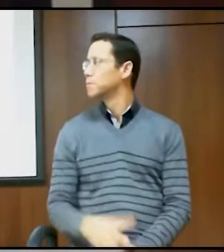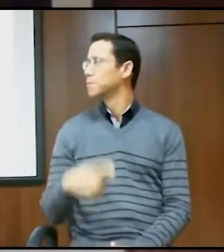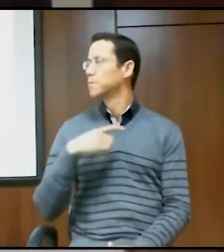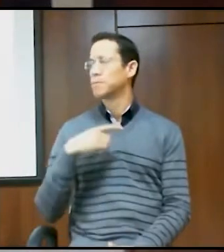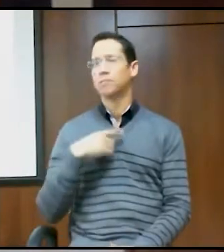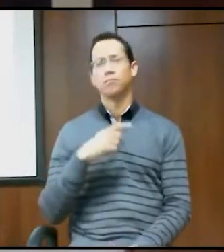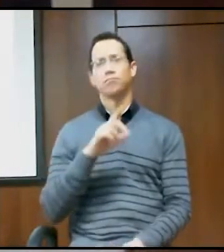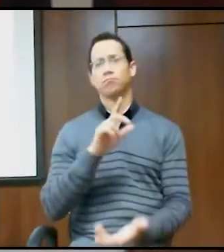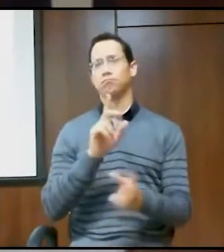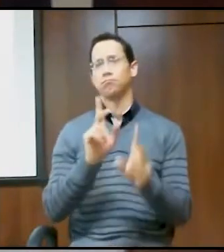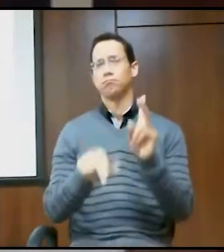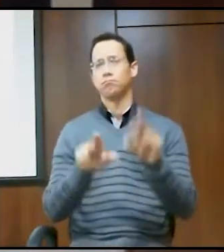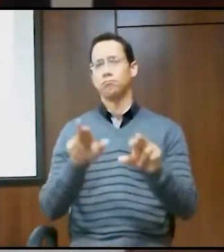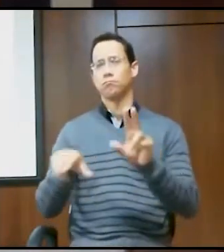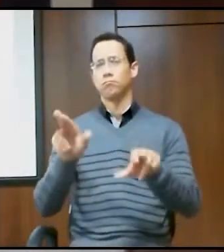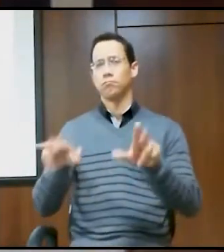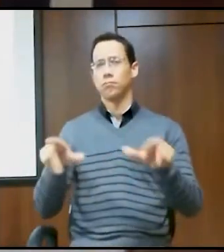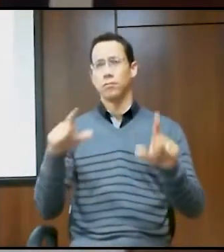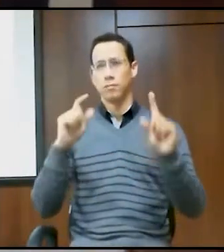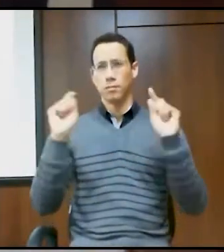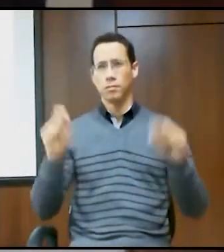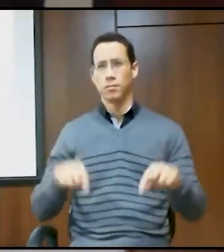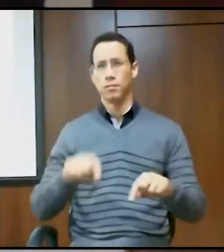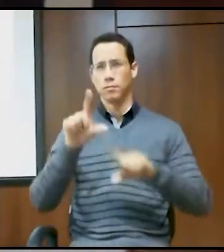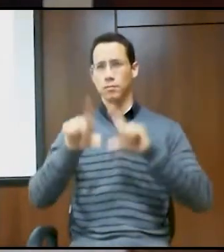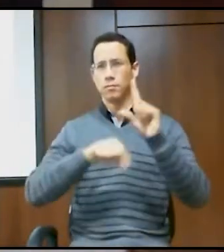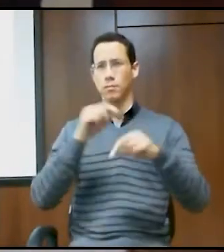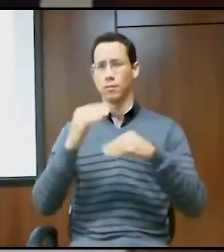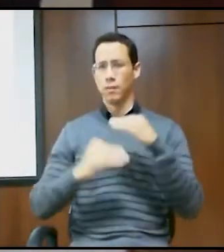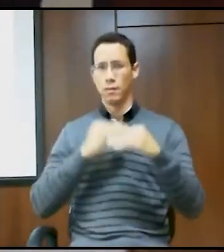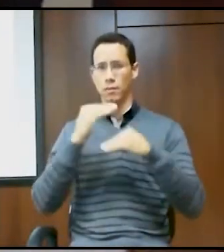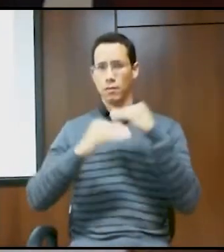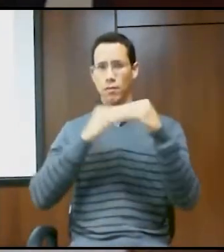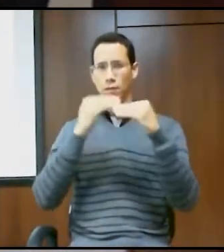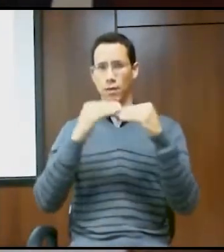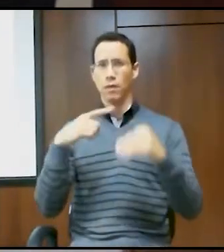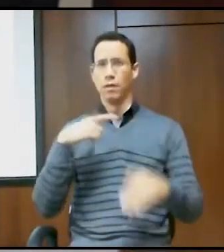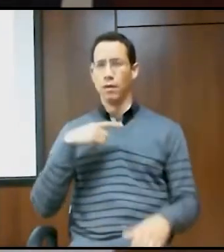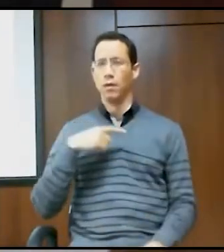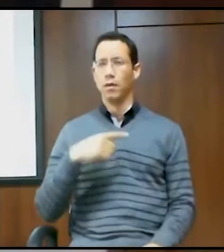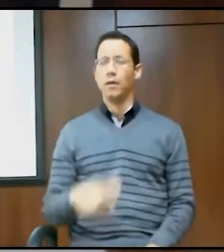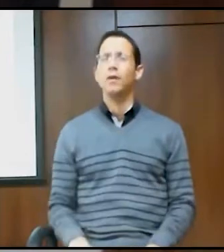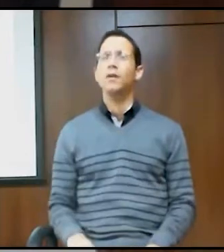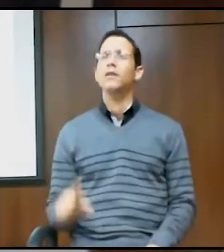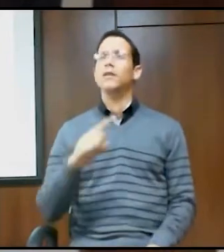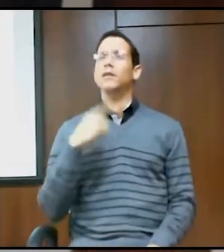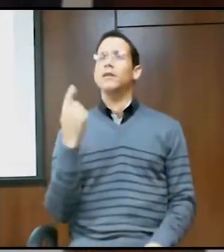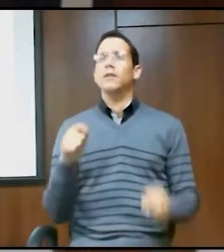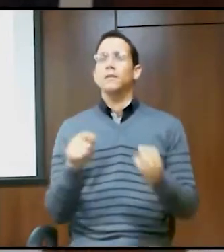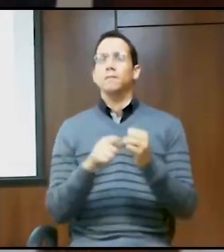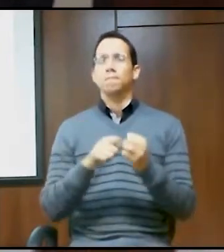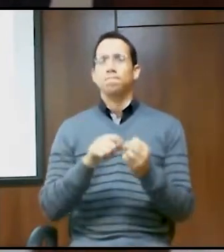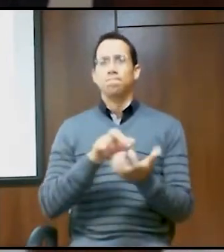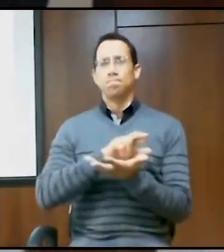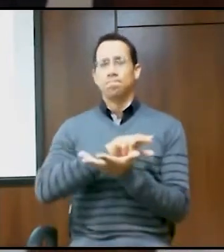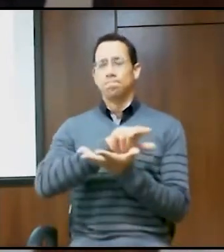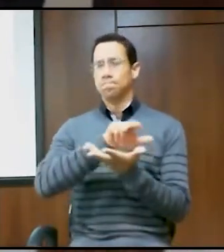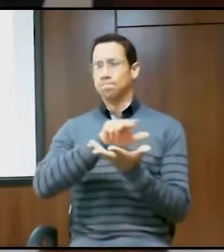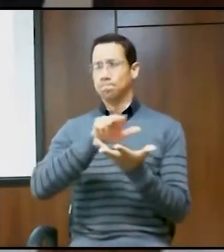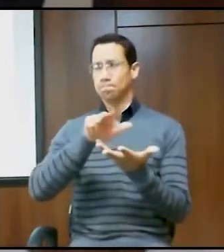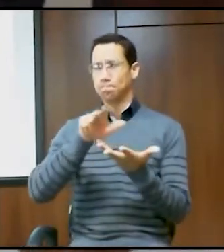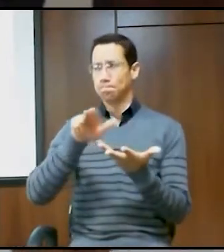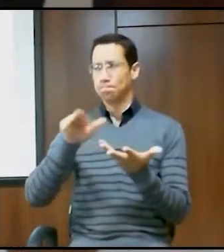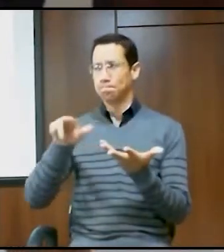que eu acho que seriam interessantes também a gente poder desenvolver. Óbvio que tem a parte de a gente fazer um panorama do que